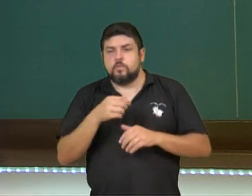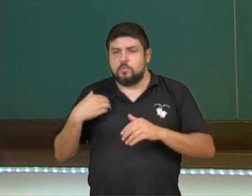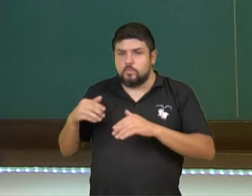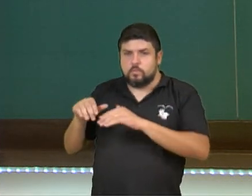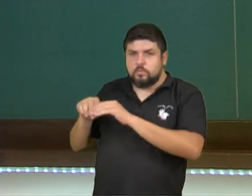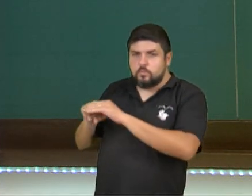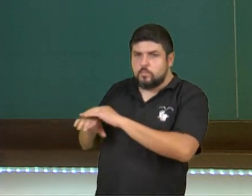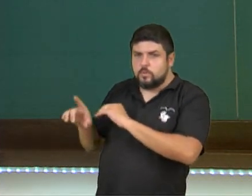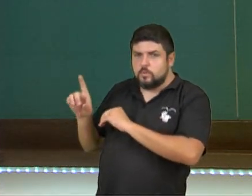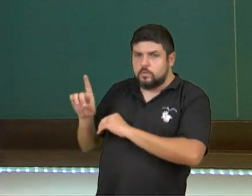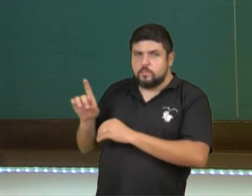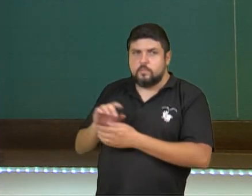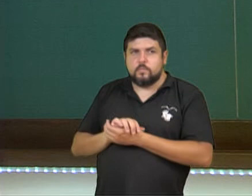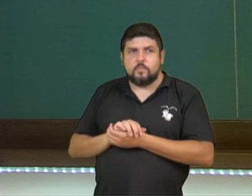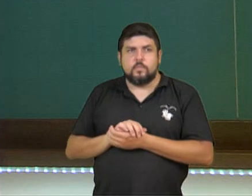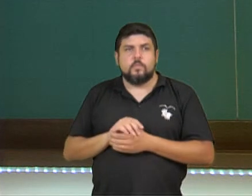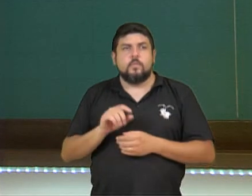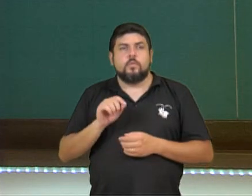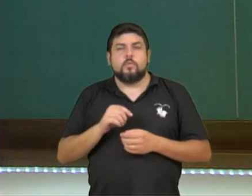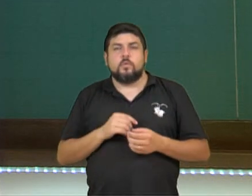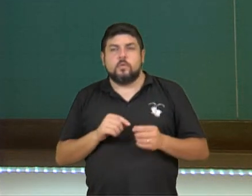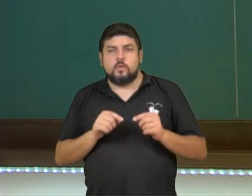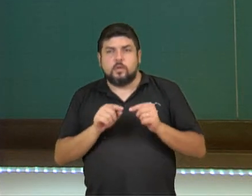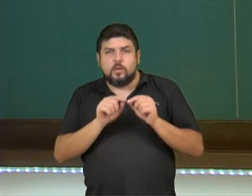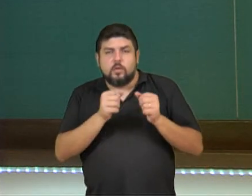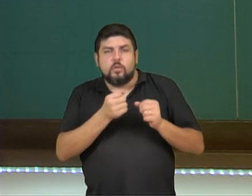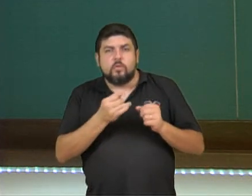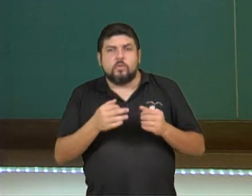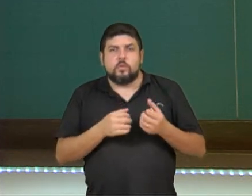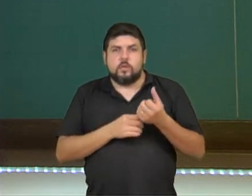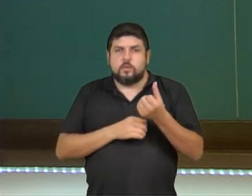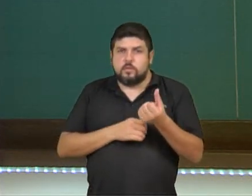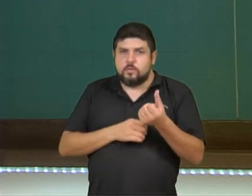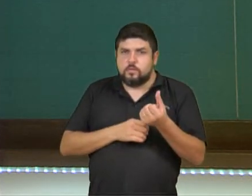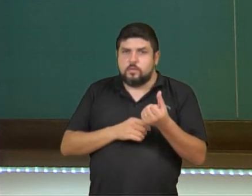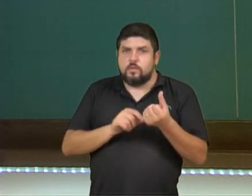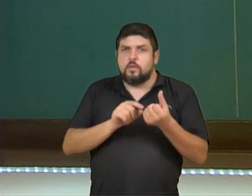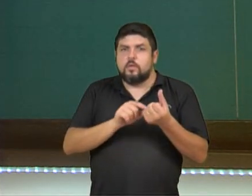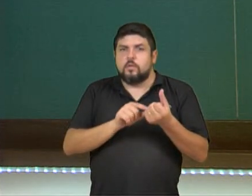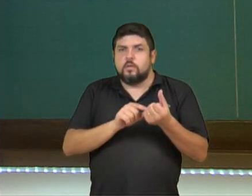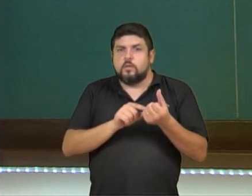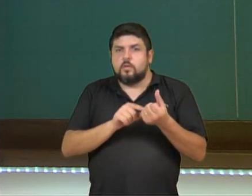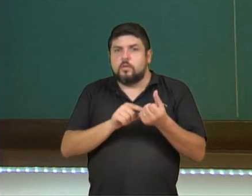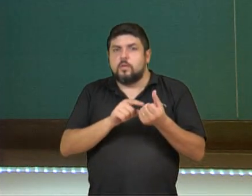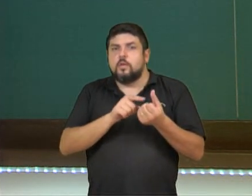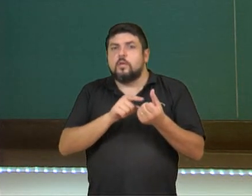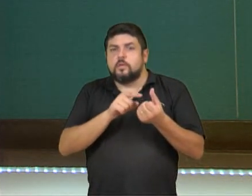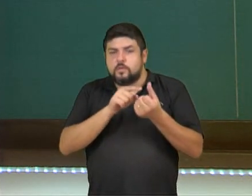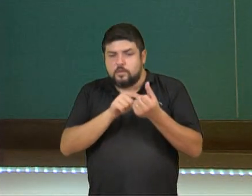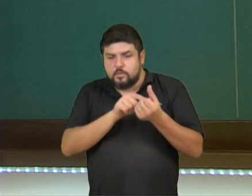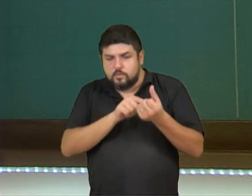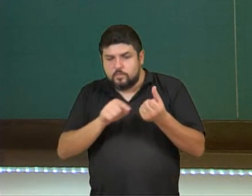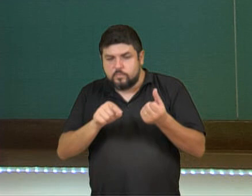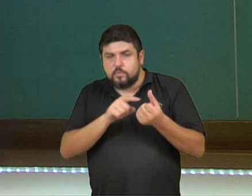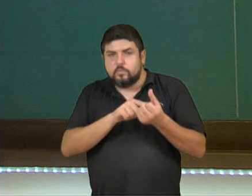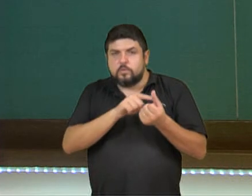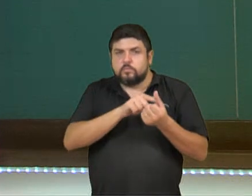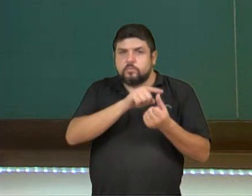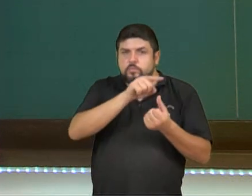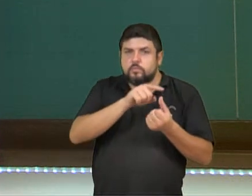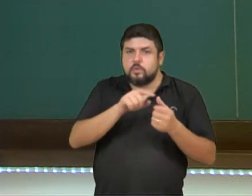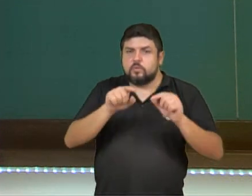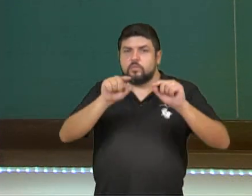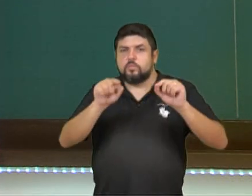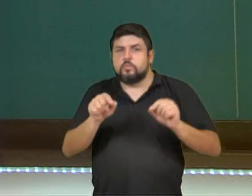O depósito, gente, ele mede 6 por y menos 6, né? Se tudo aqui mede y, eu quero tirar o 6.